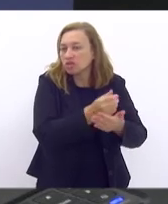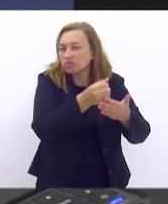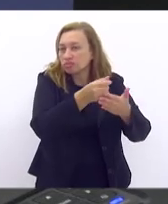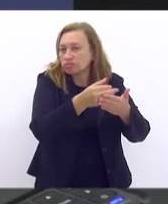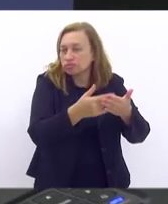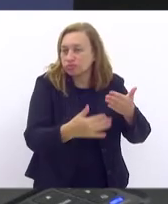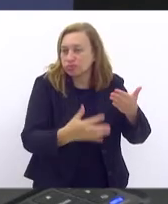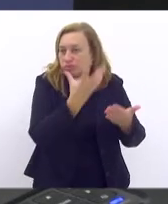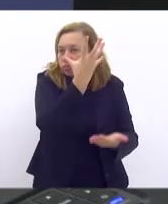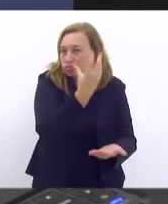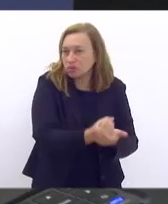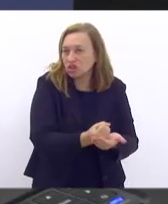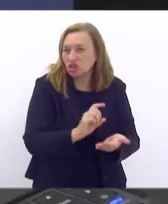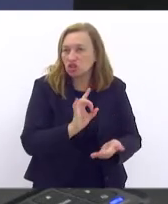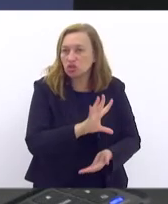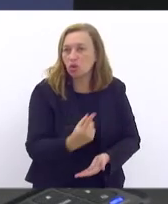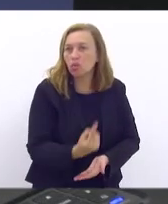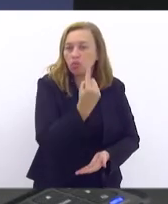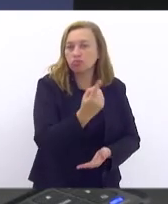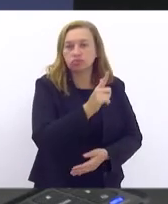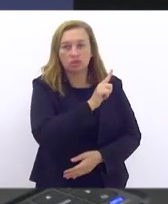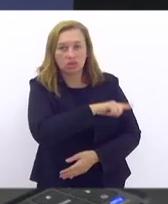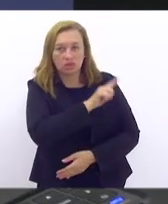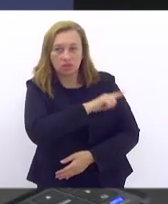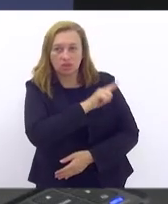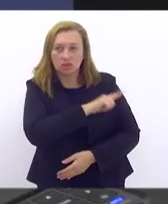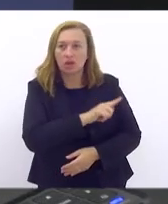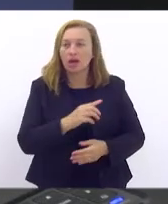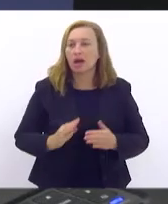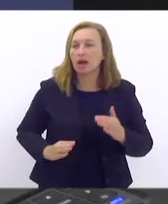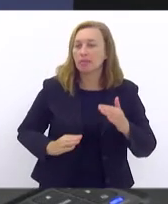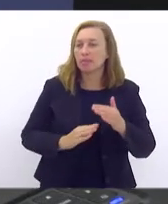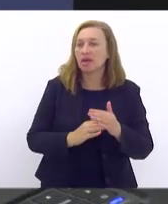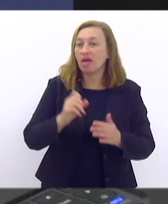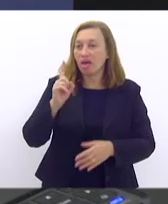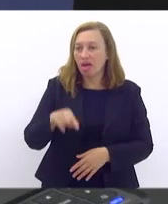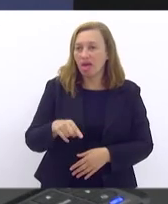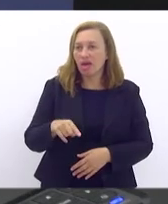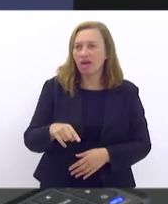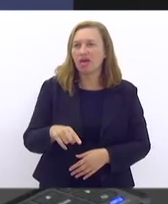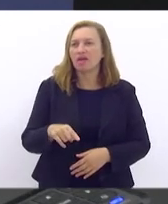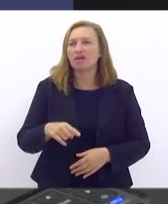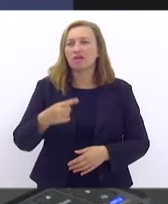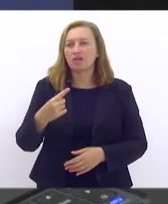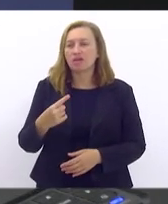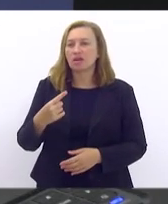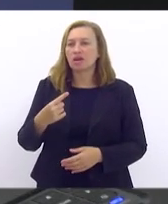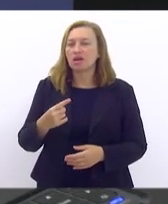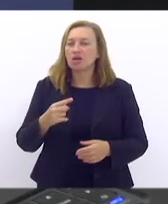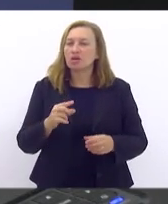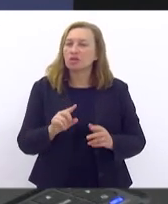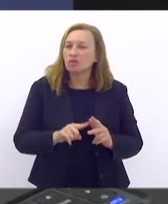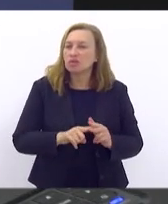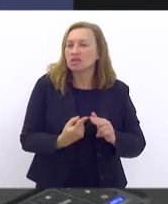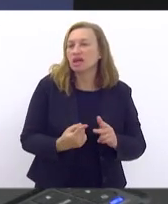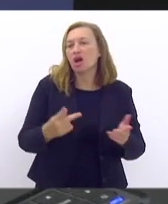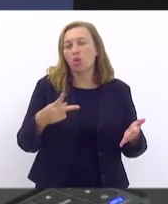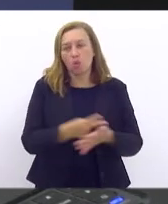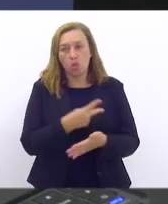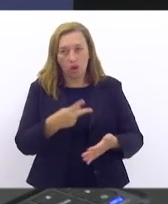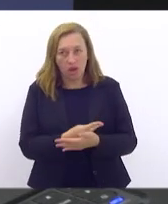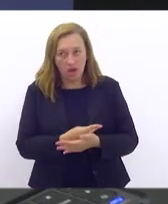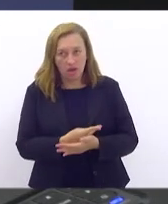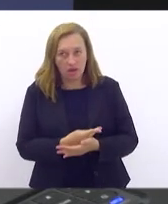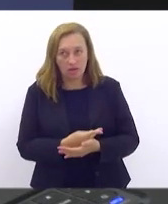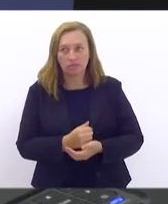registrado apenas um caso nessa gestão. A meta é gerar esse tipo de erro. Isso foi